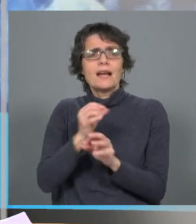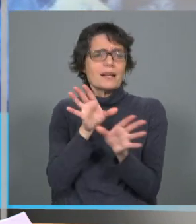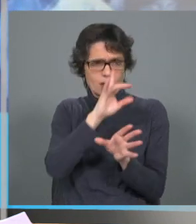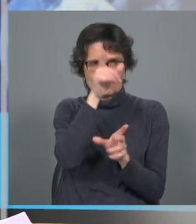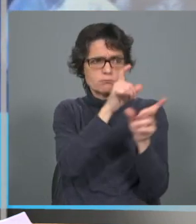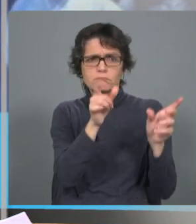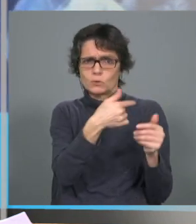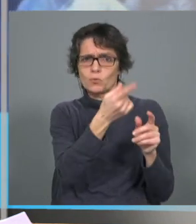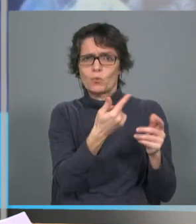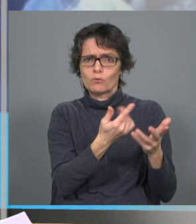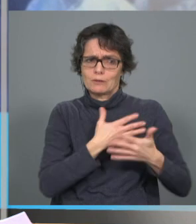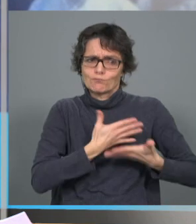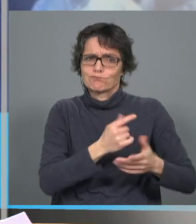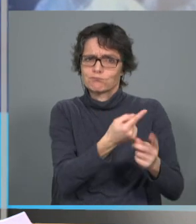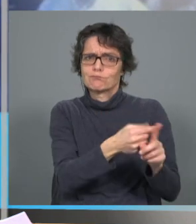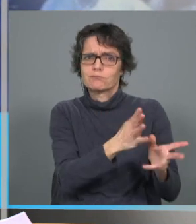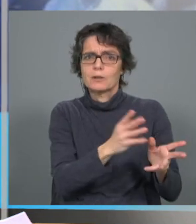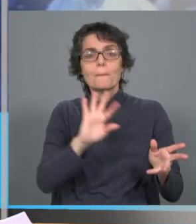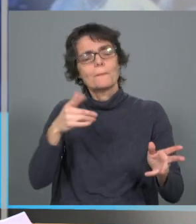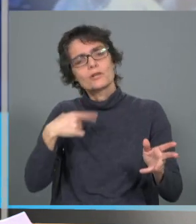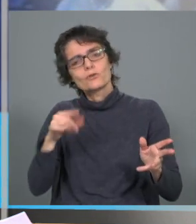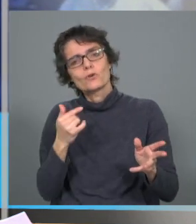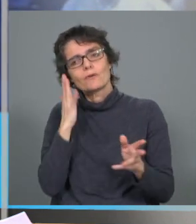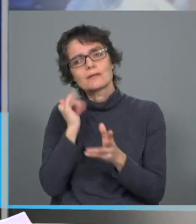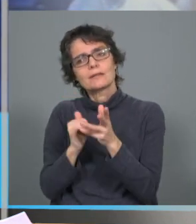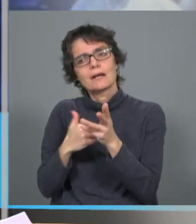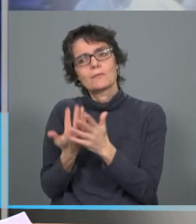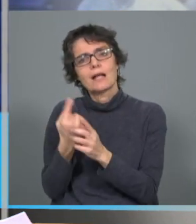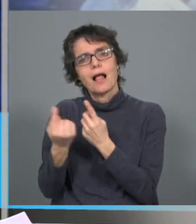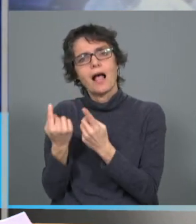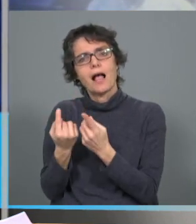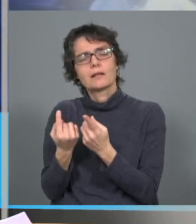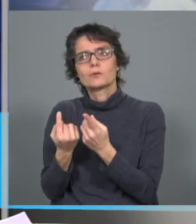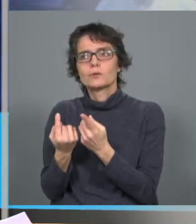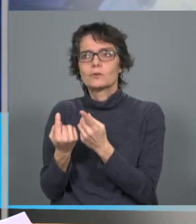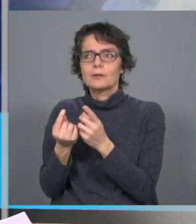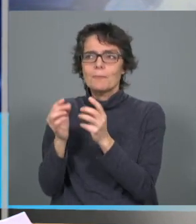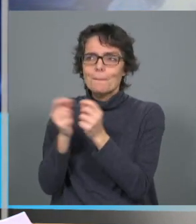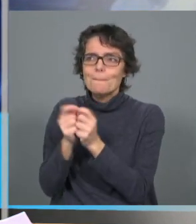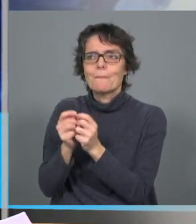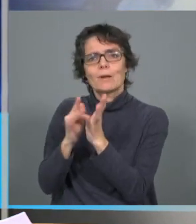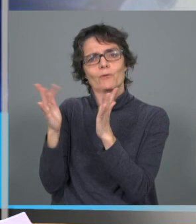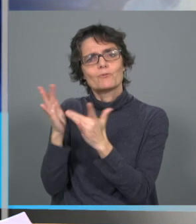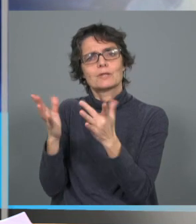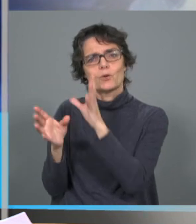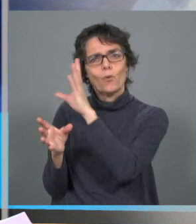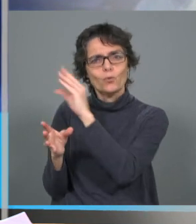que fazem, mas nós temos que fazer diferente, temos que fazer ao jeito de Cristo, com esse impacto. E uma